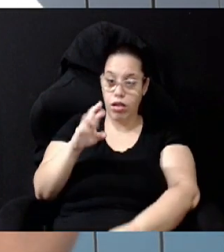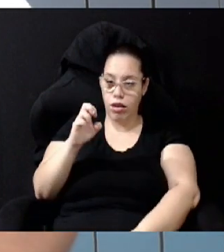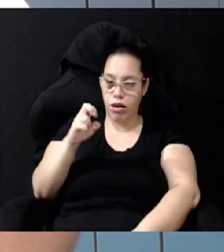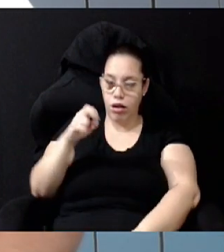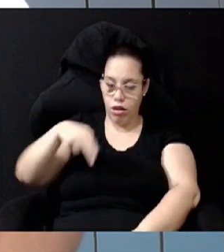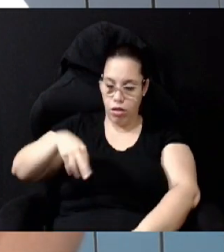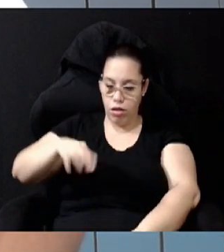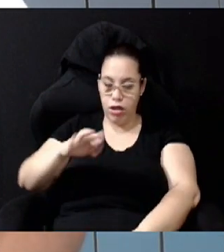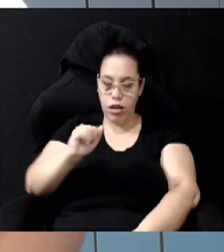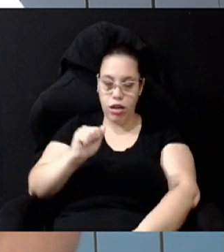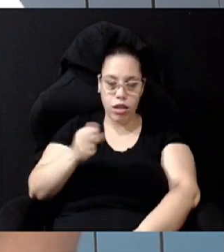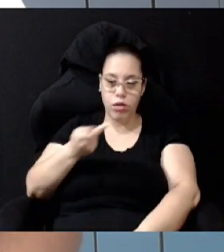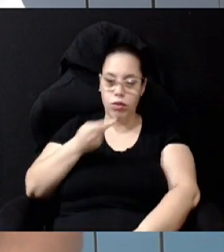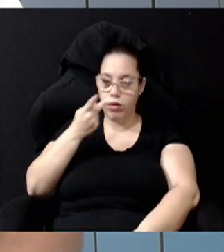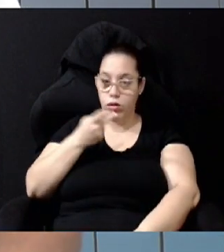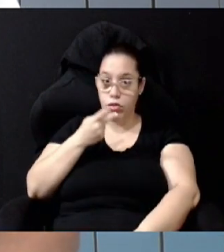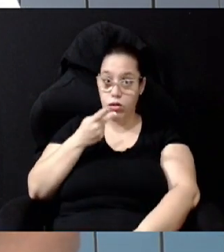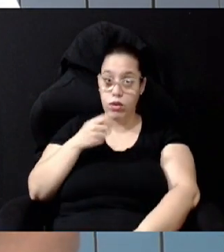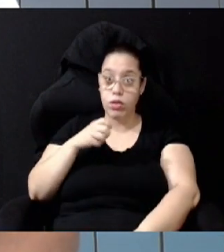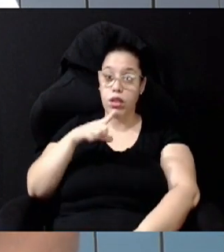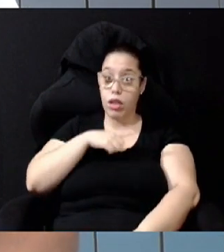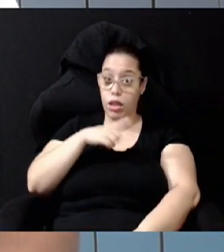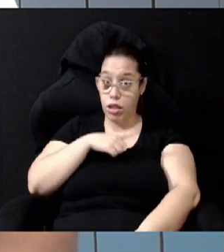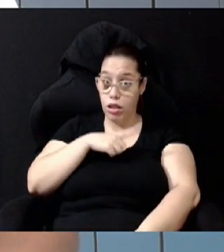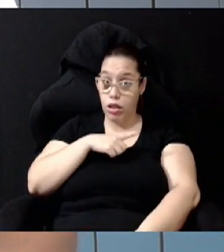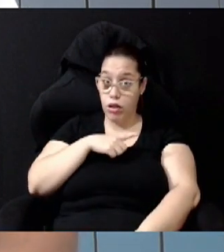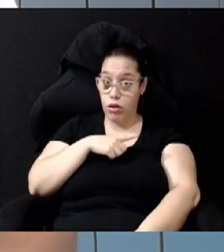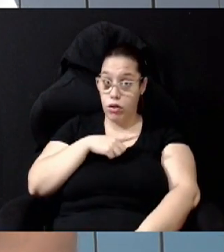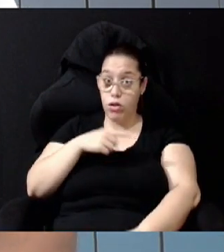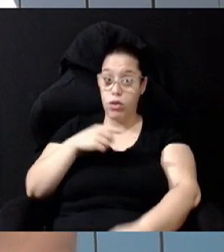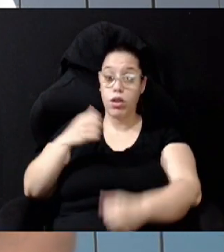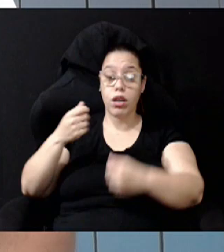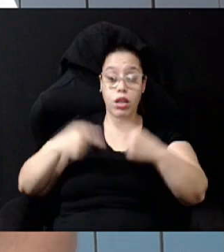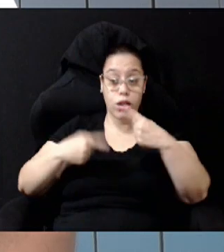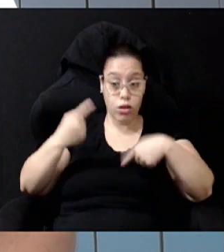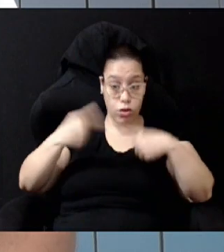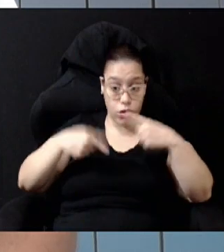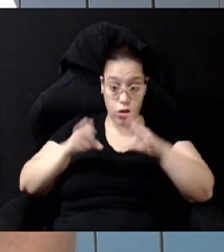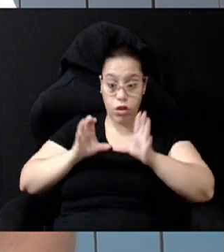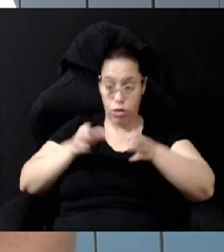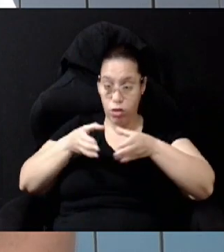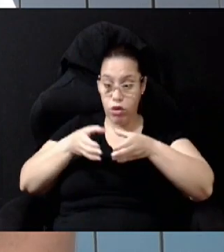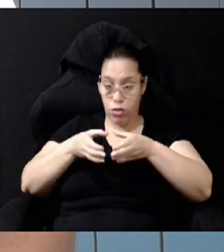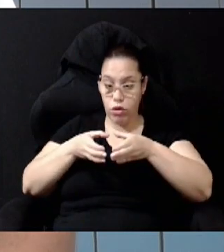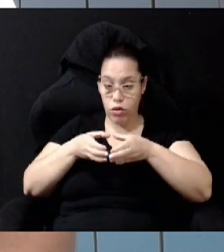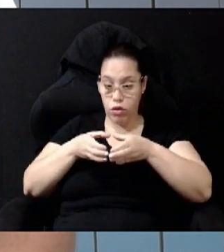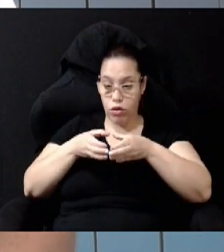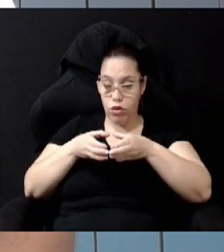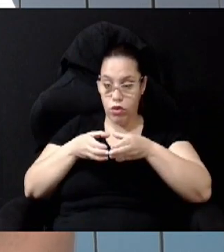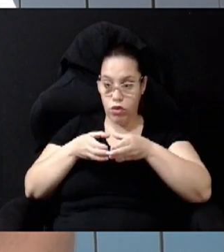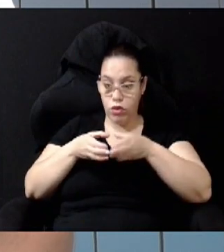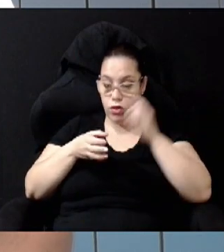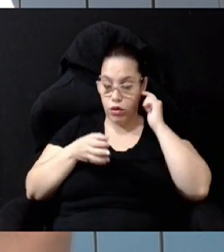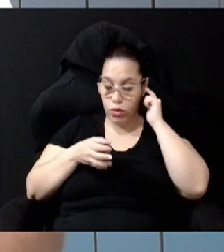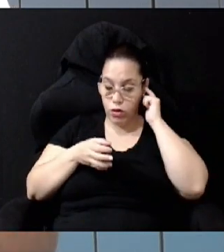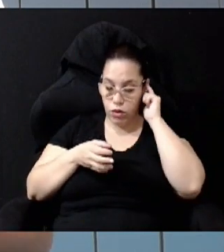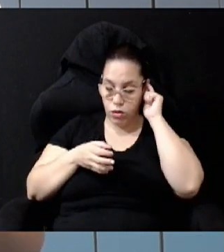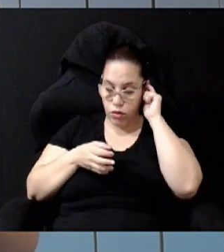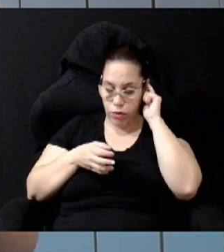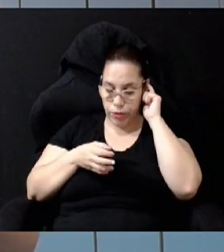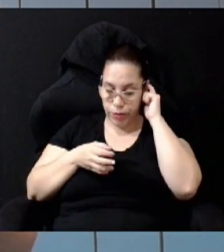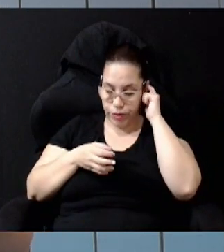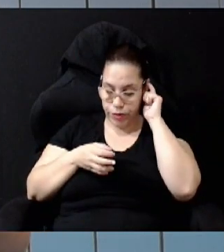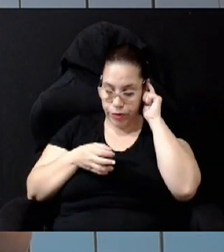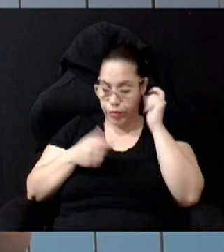Búfalo, nós temos sim que nestas discussões das conferências colocar que a exploração do petróleo